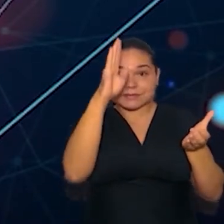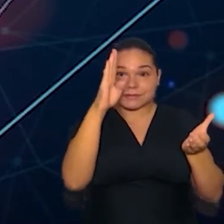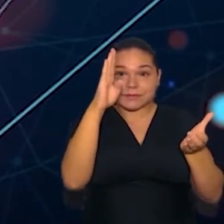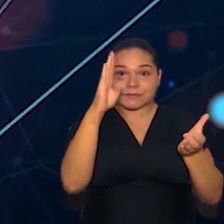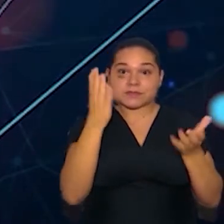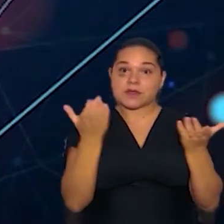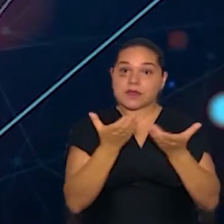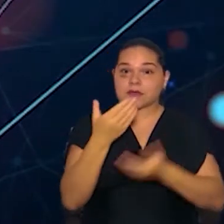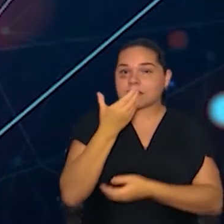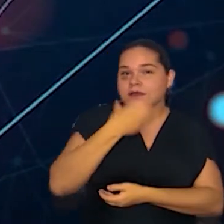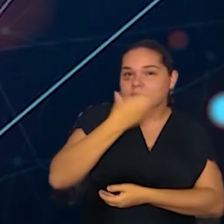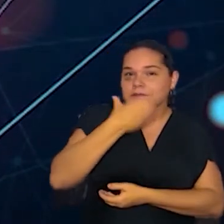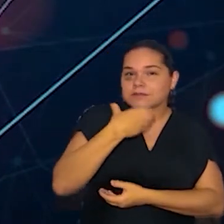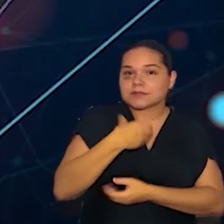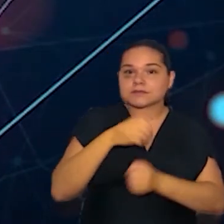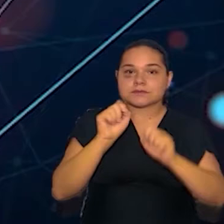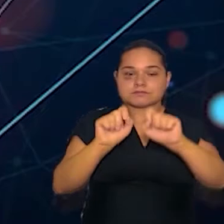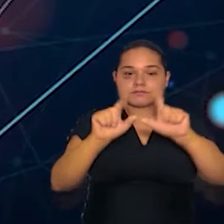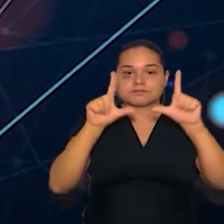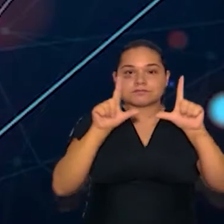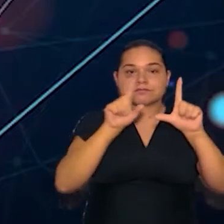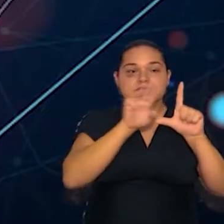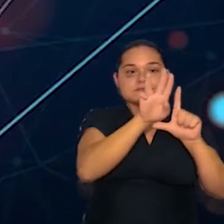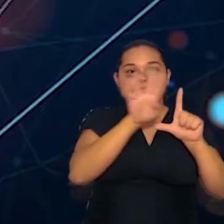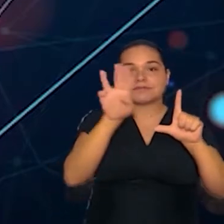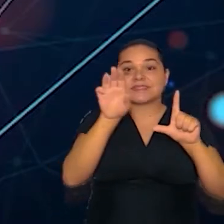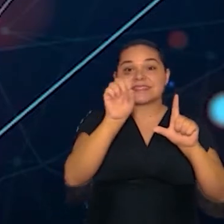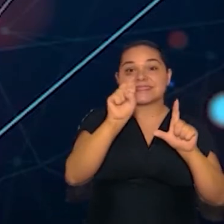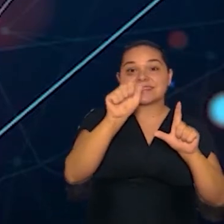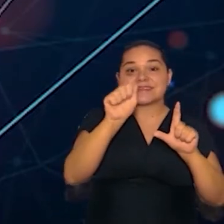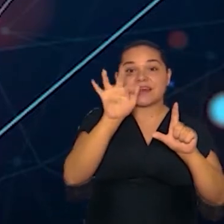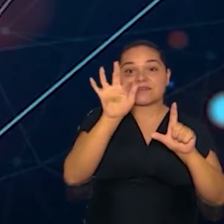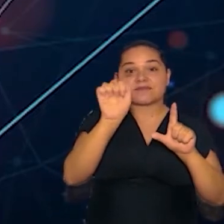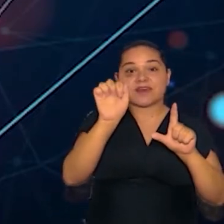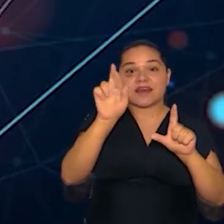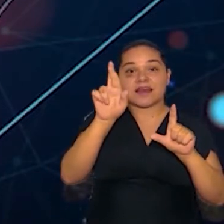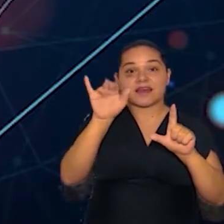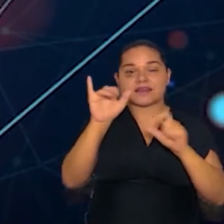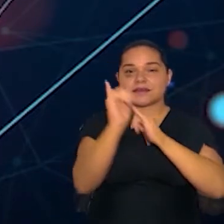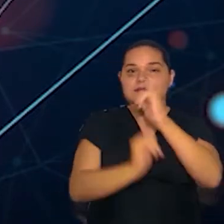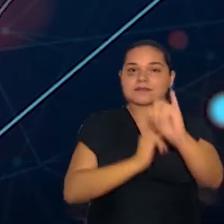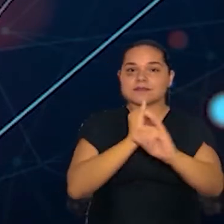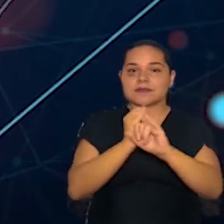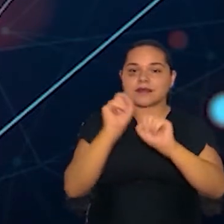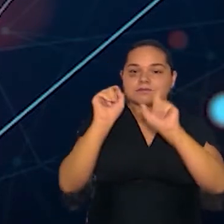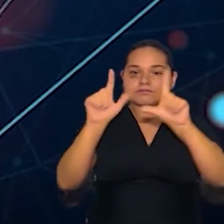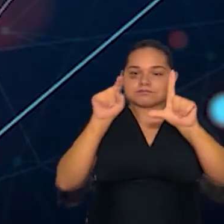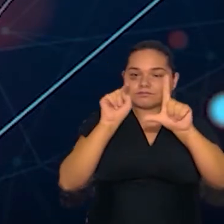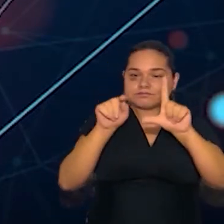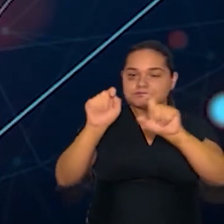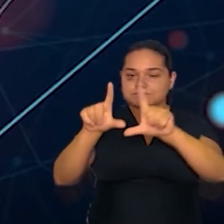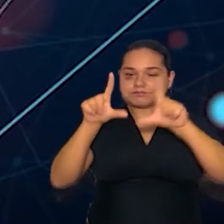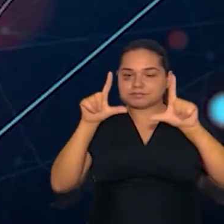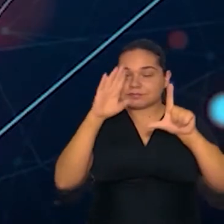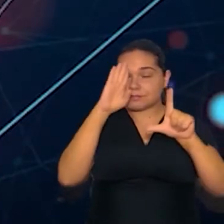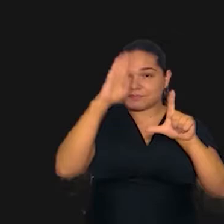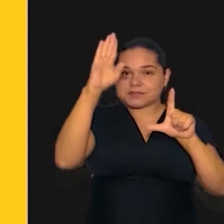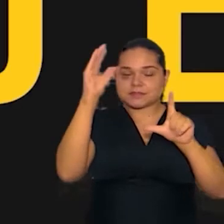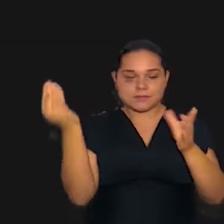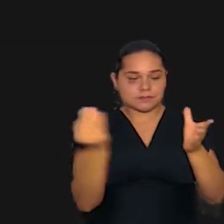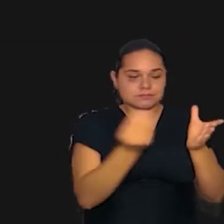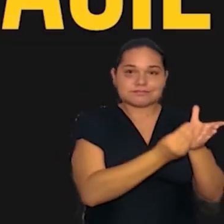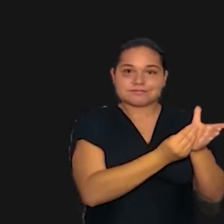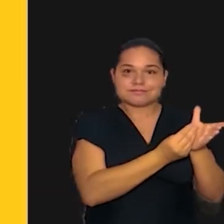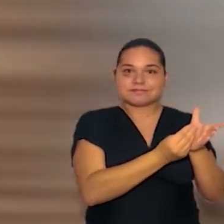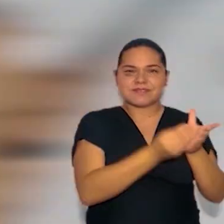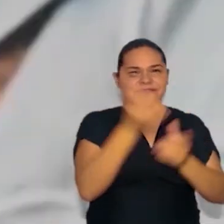Para iOS, acesse o endereço pelo Safari. Clique no ícone Opções e selecione Adicionar à tela de início. Tá vendo